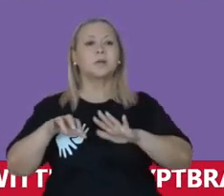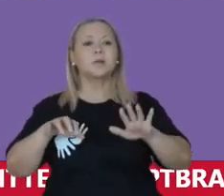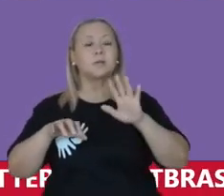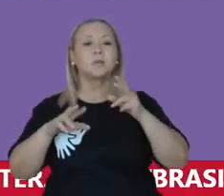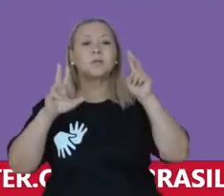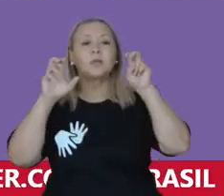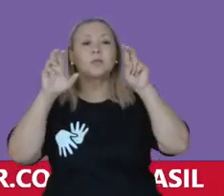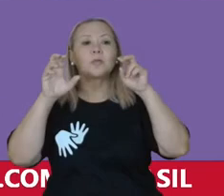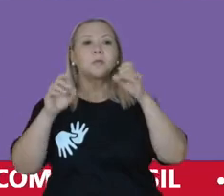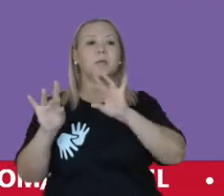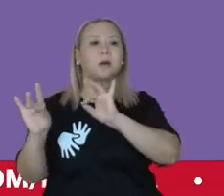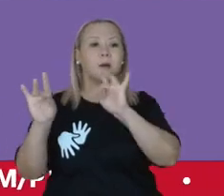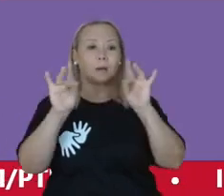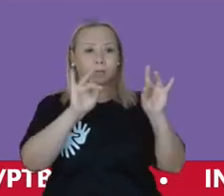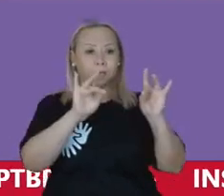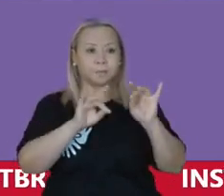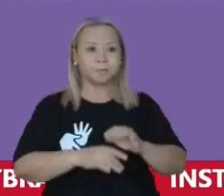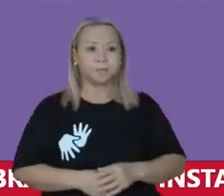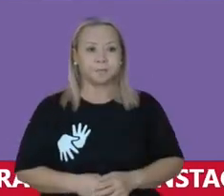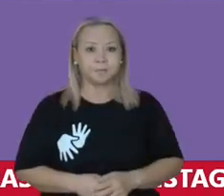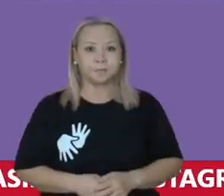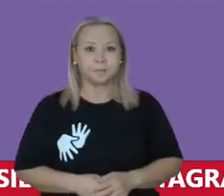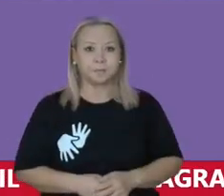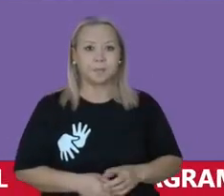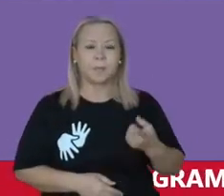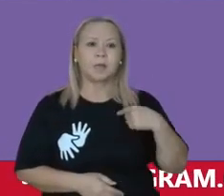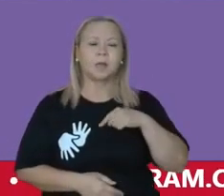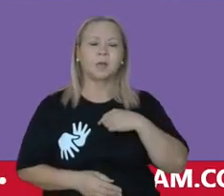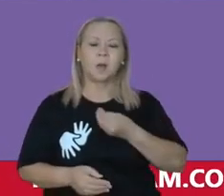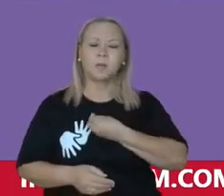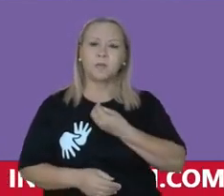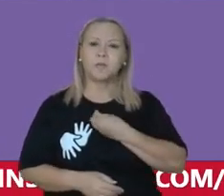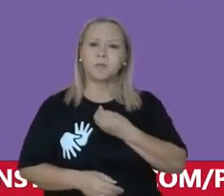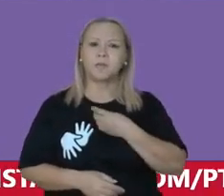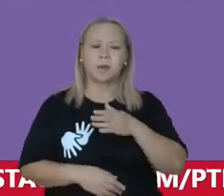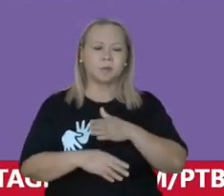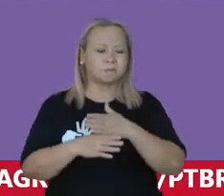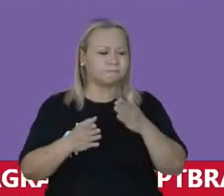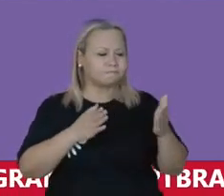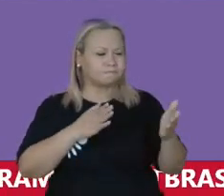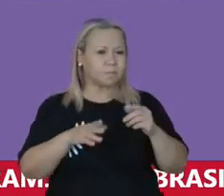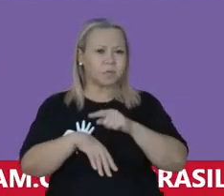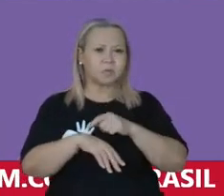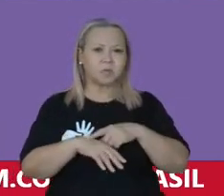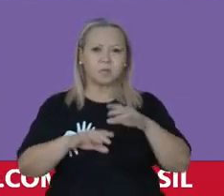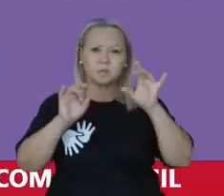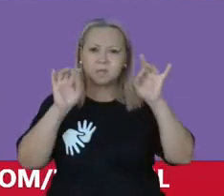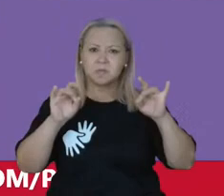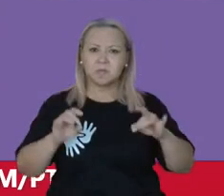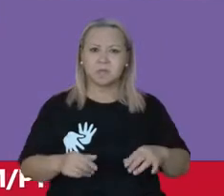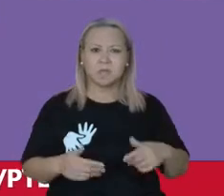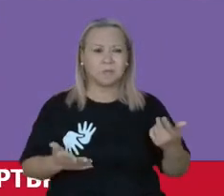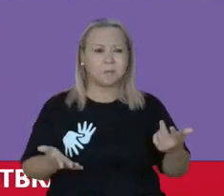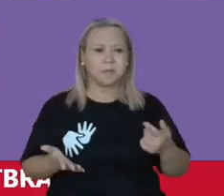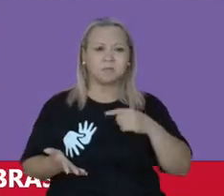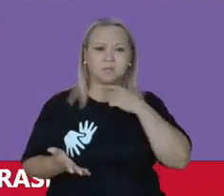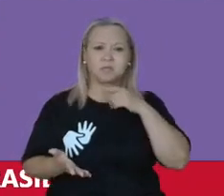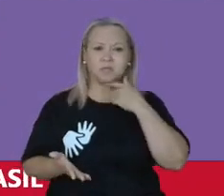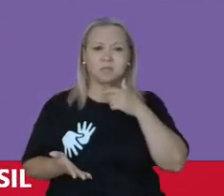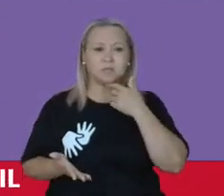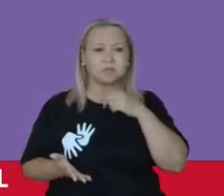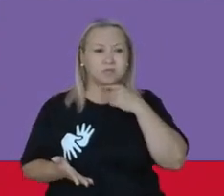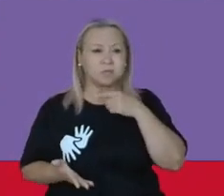sobre o tema. Acompanhe. Nós vivemos um tempo extremamente agressivo do ponto de vista